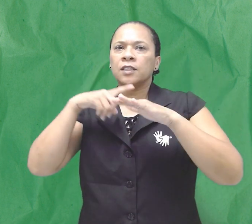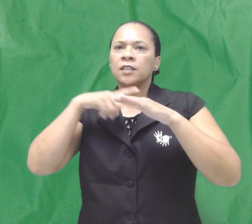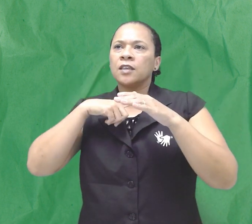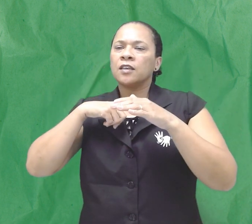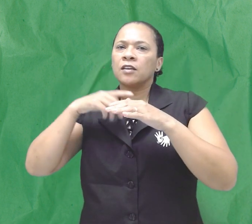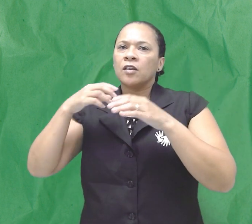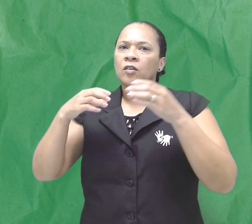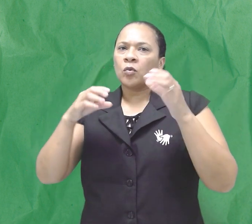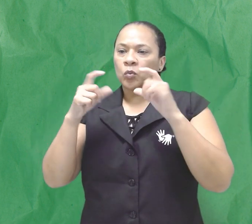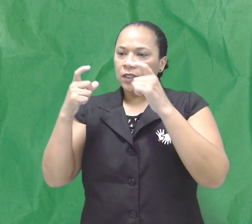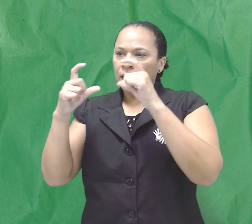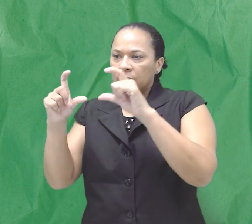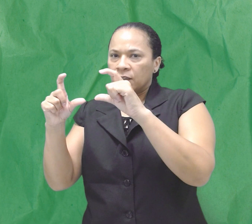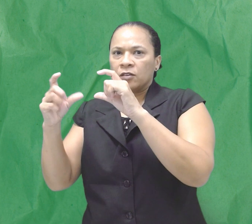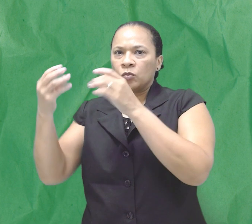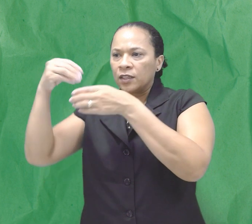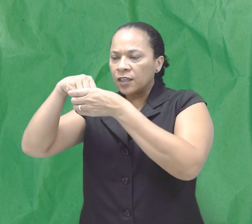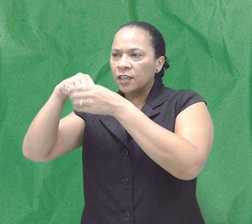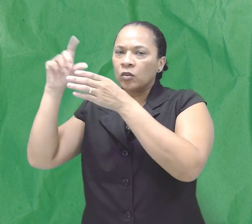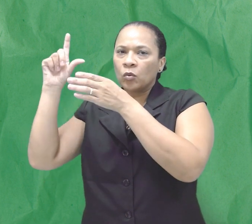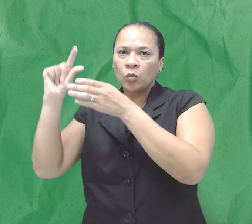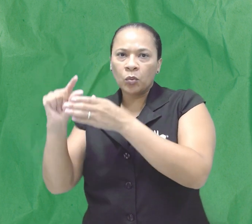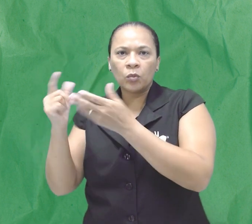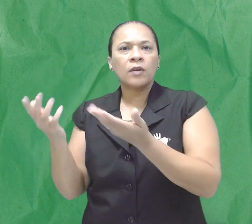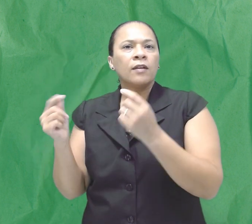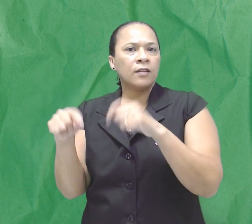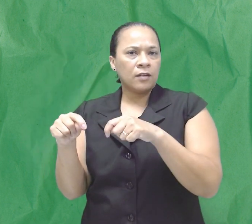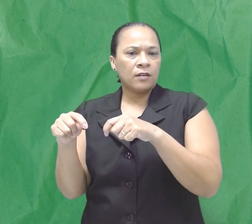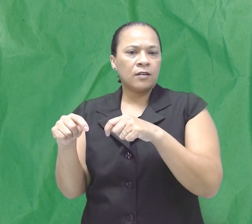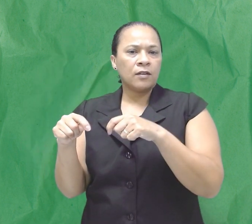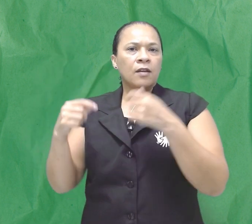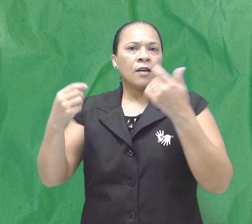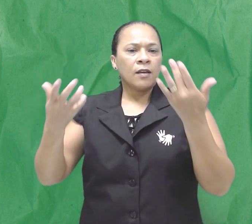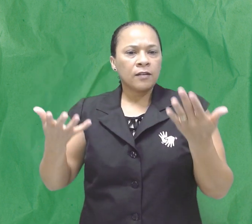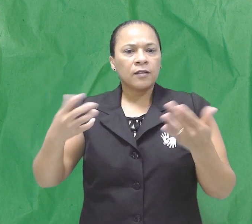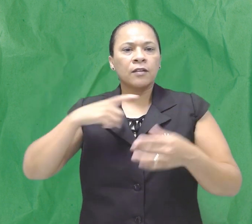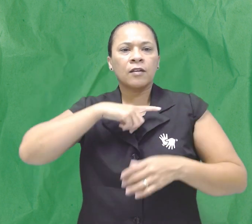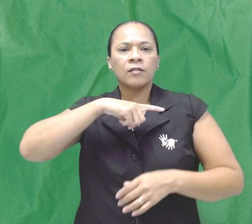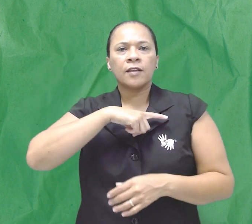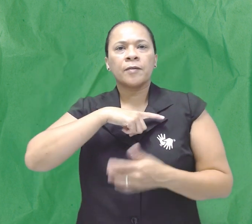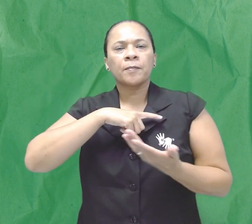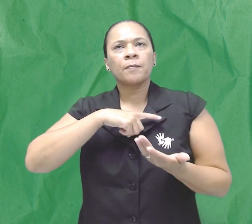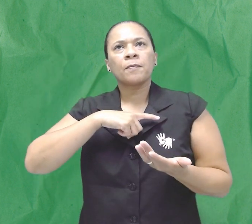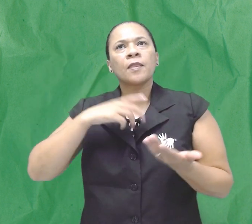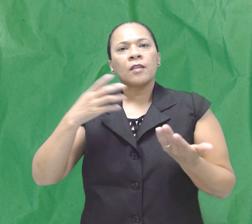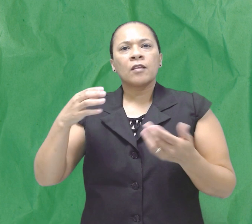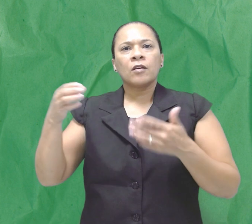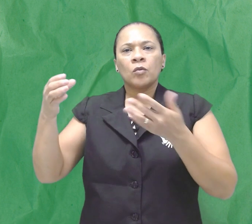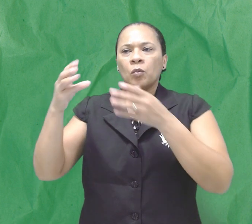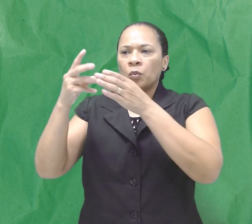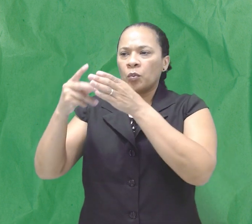uma redução da concentração do meu soluto, tá? Esse tipo de procedimento de diluição, ele é muito